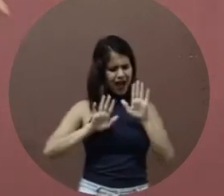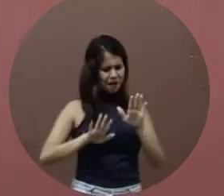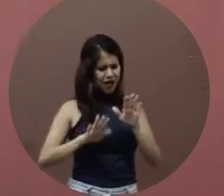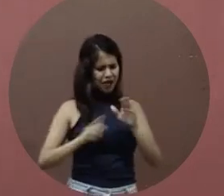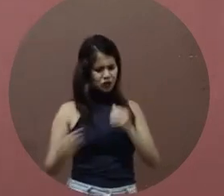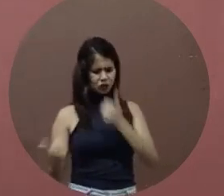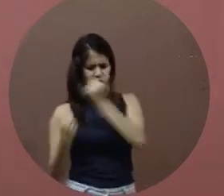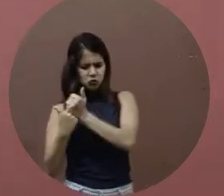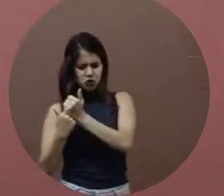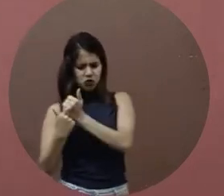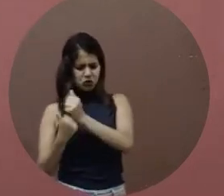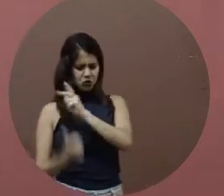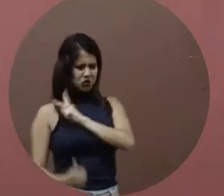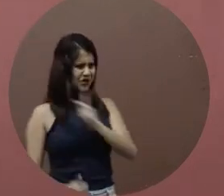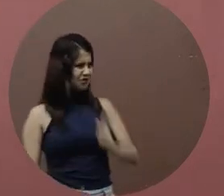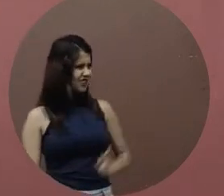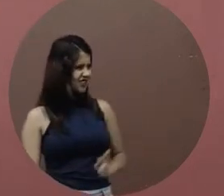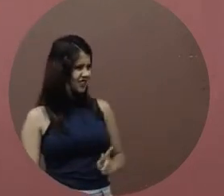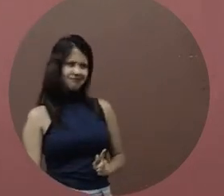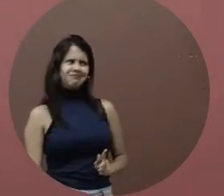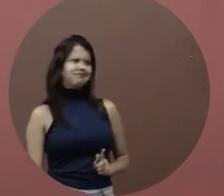dos Estados Unidos? Nada.